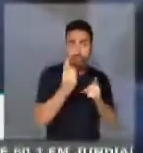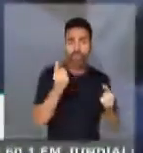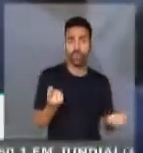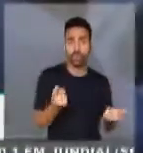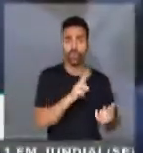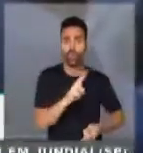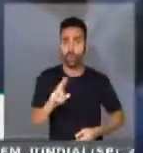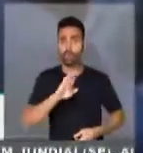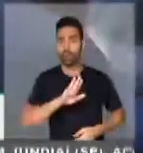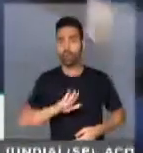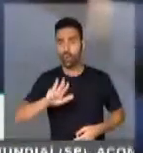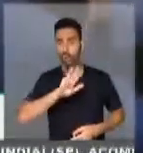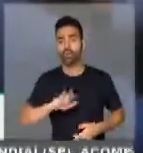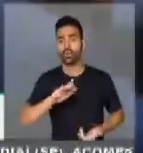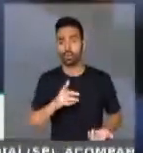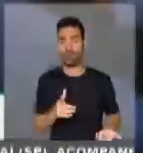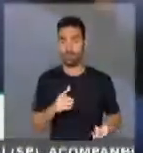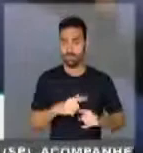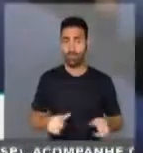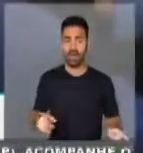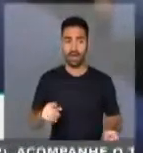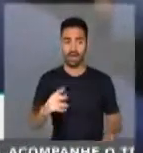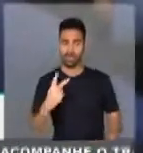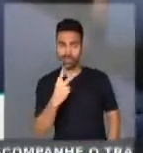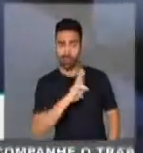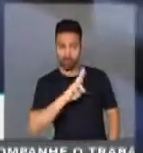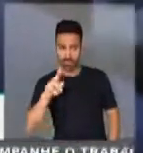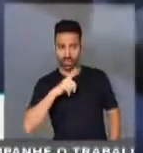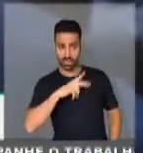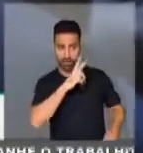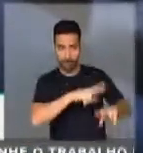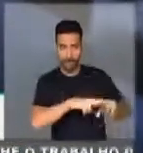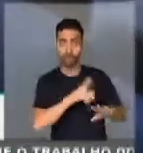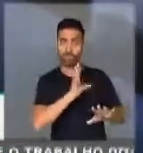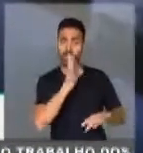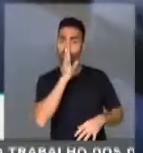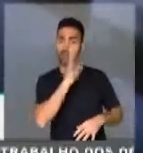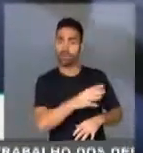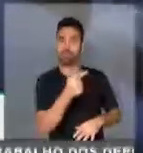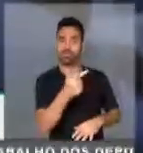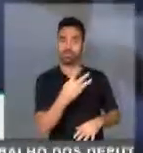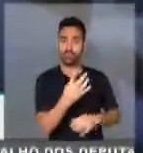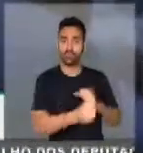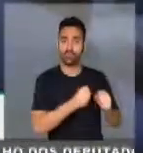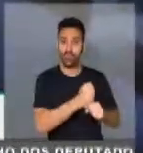Ao contrário do presidente dela, que está preso e condenado a 24 anos,